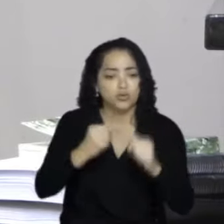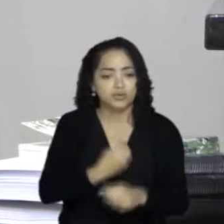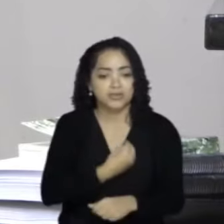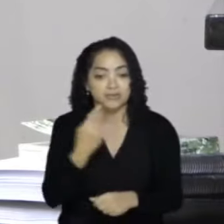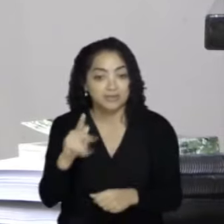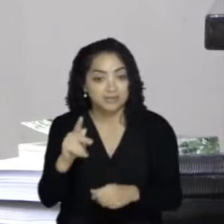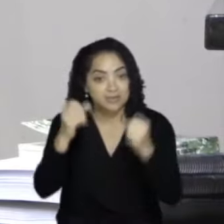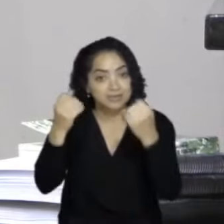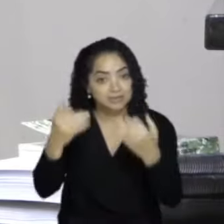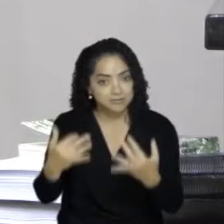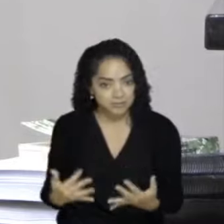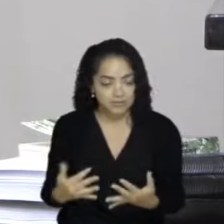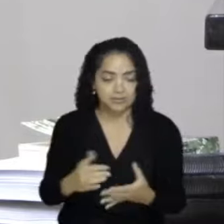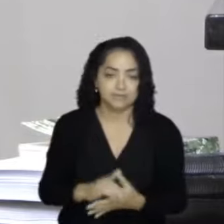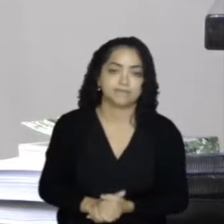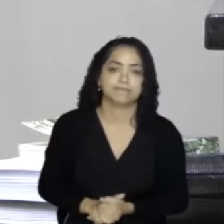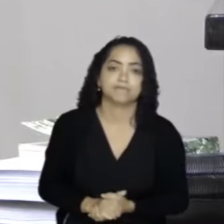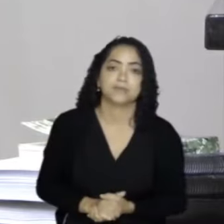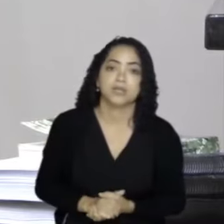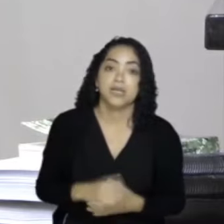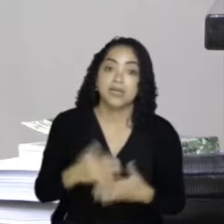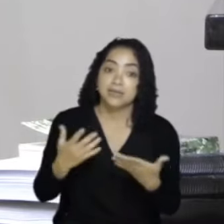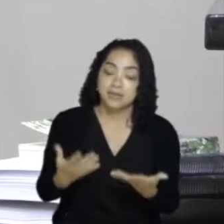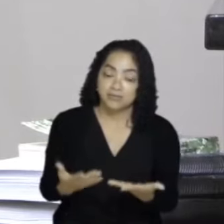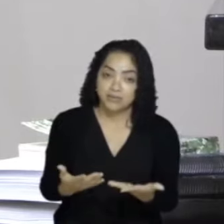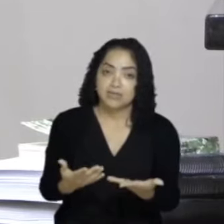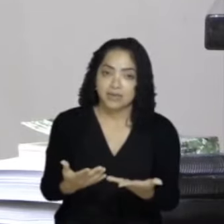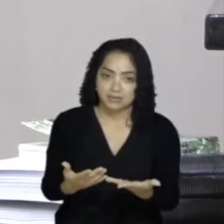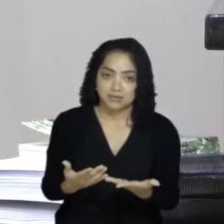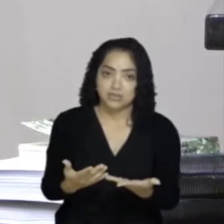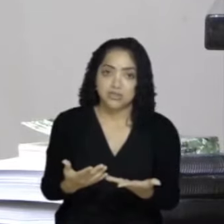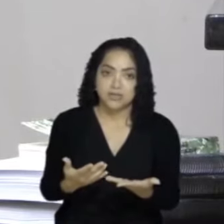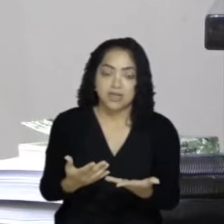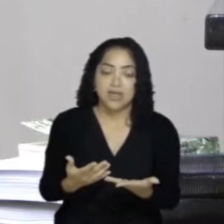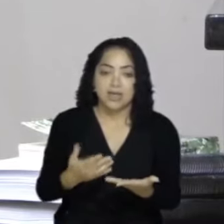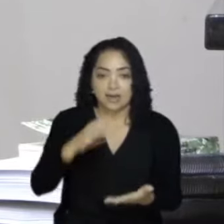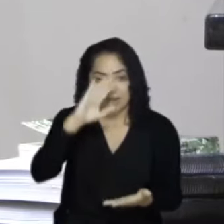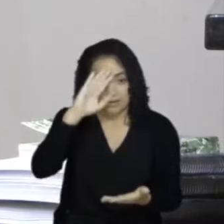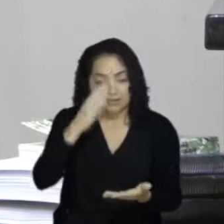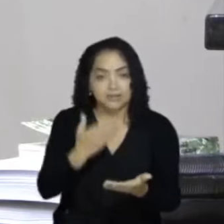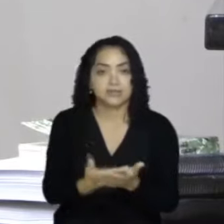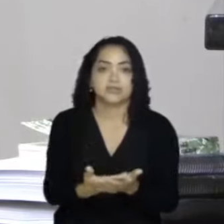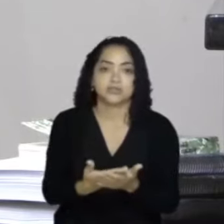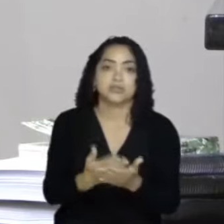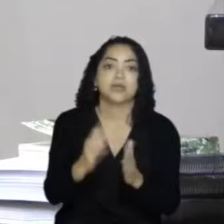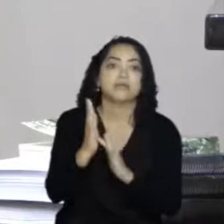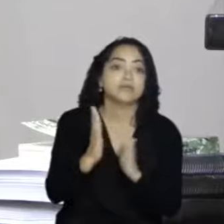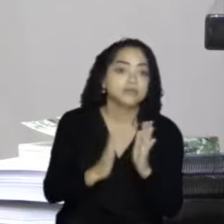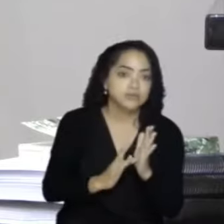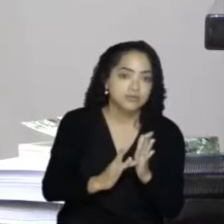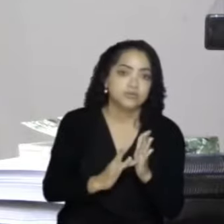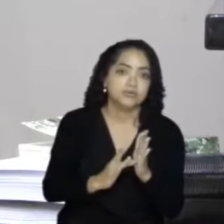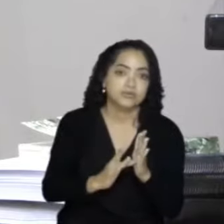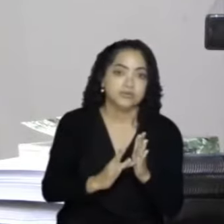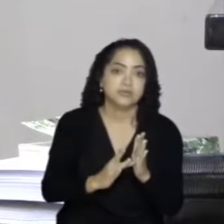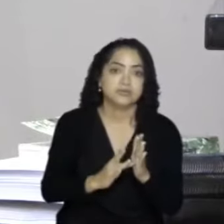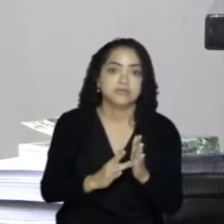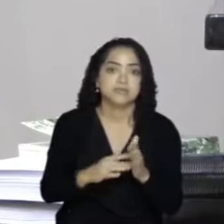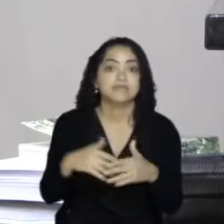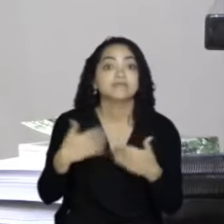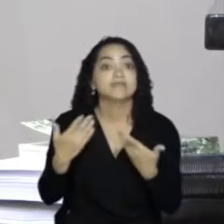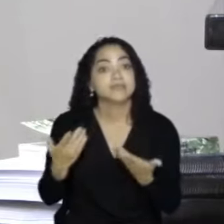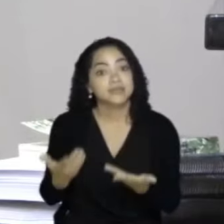sobre ela atesta isso. Na verdade, Antonieta era uma cristã convicta. Justamente quem? Quem é a deputada nessa